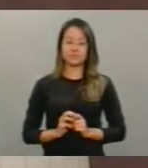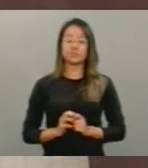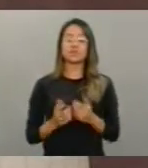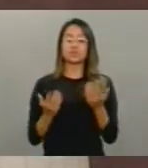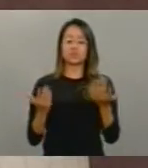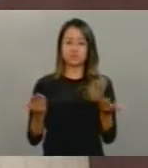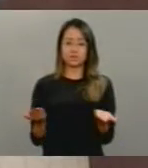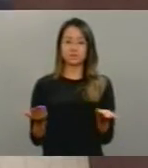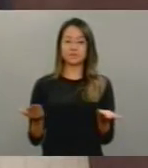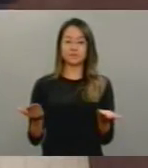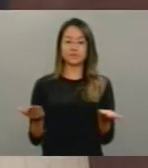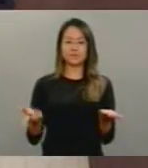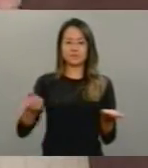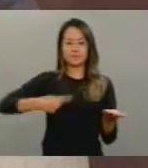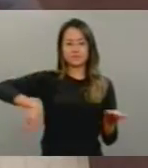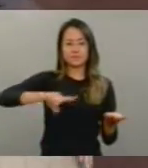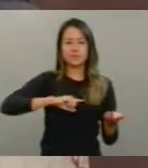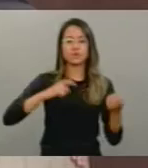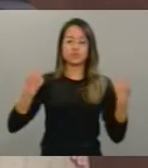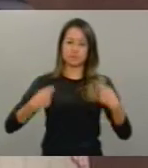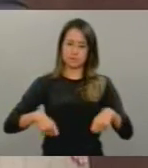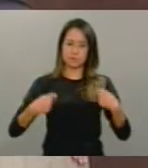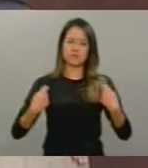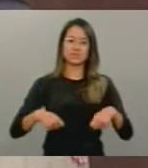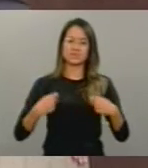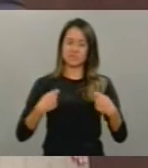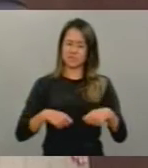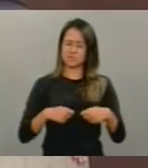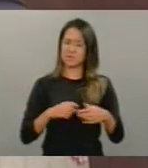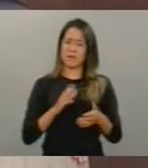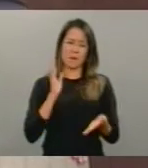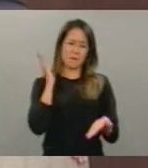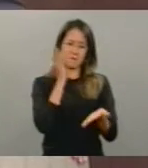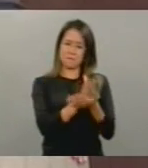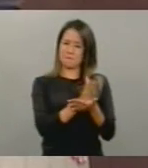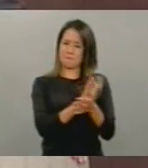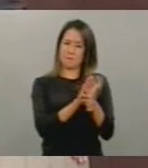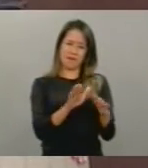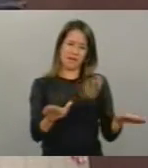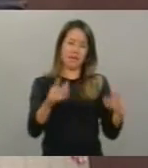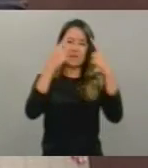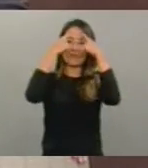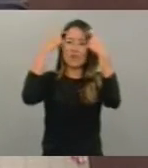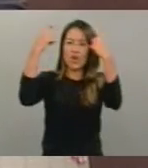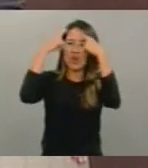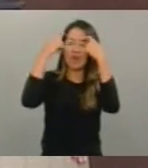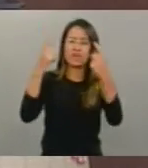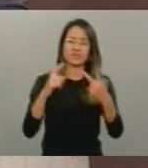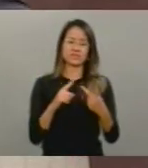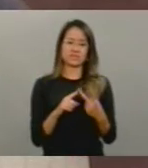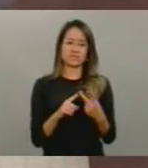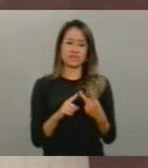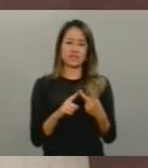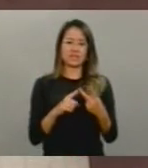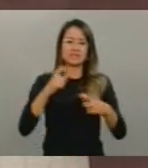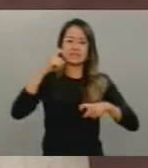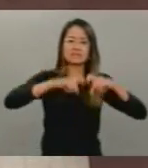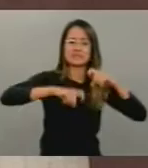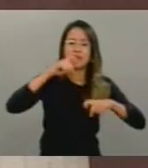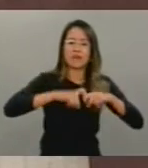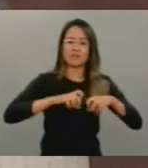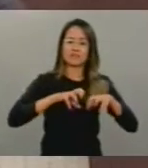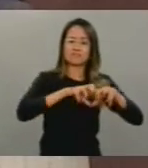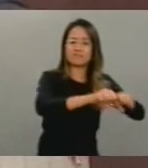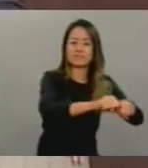dúvida alguma, nós precisamos superar essa chaga da violência, da exploração, da opressão, que